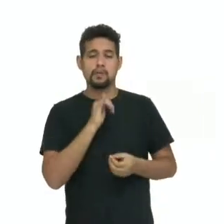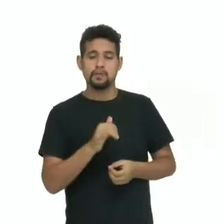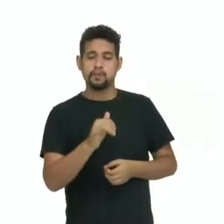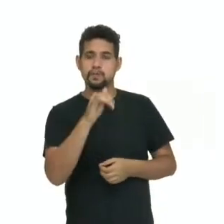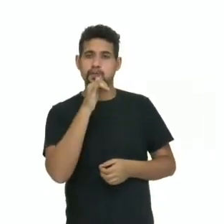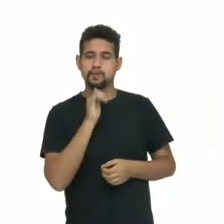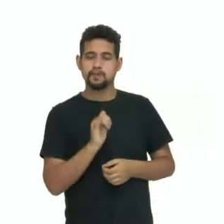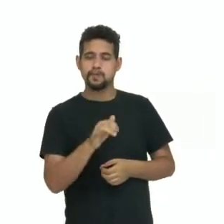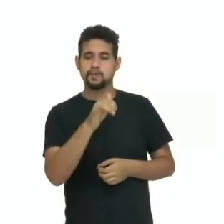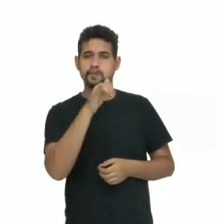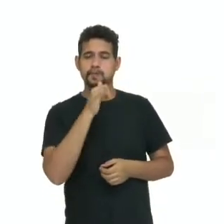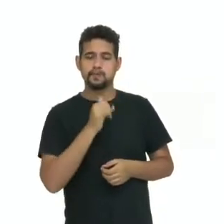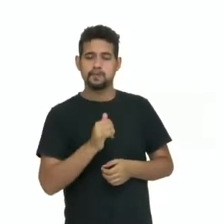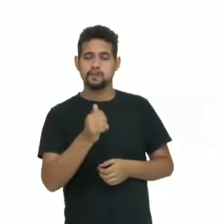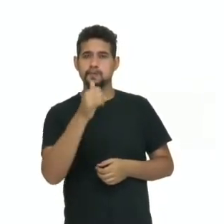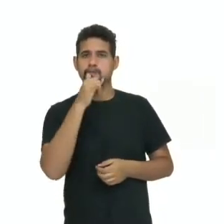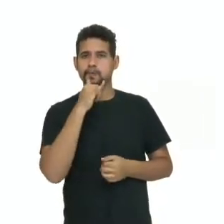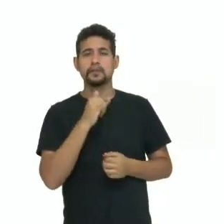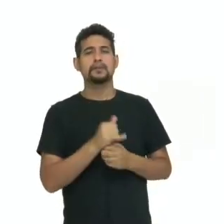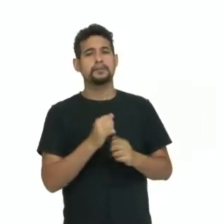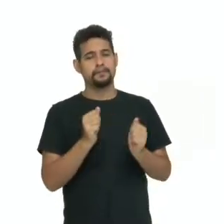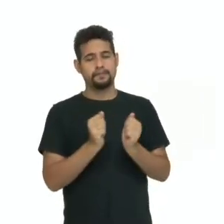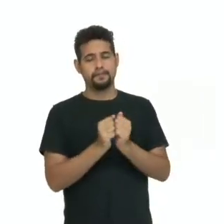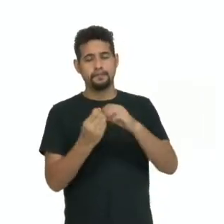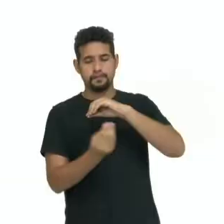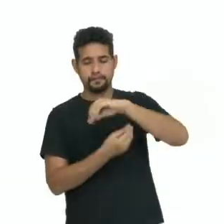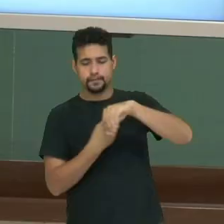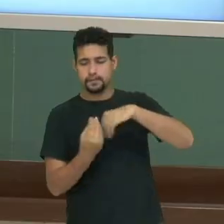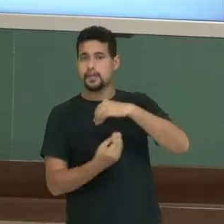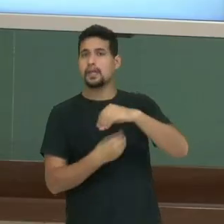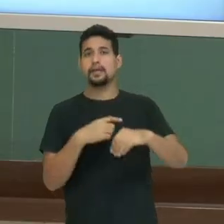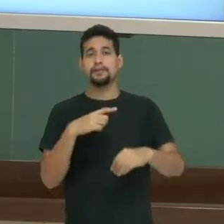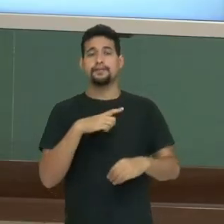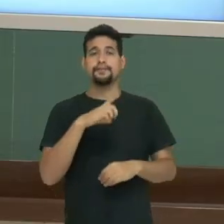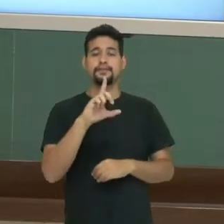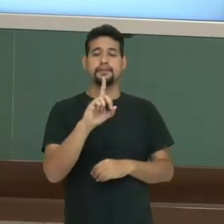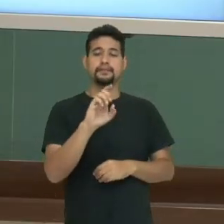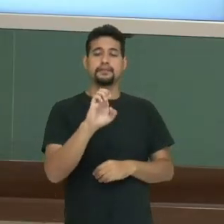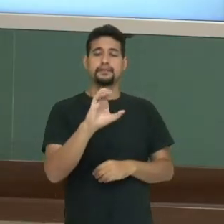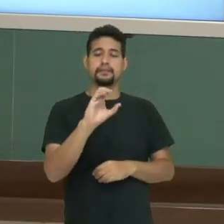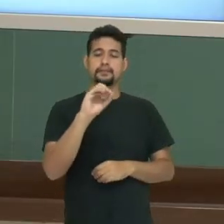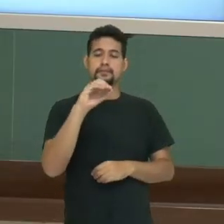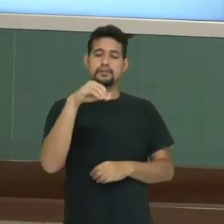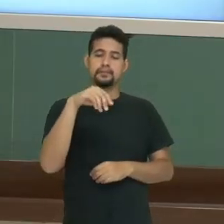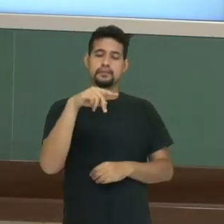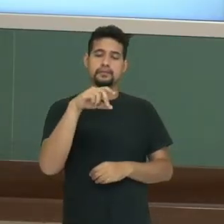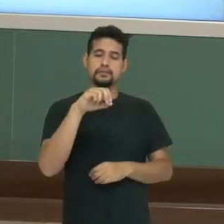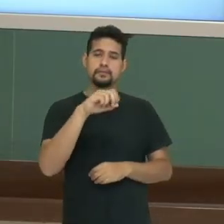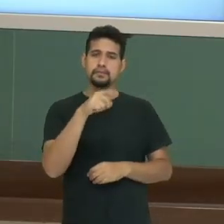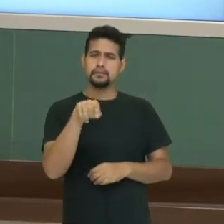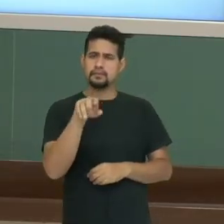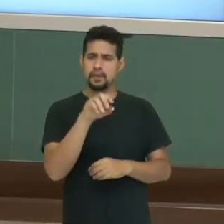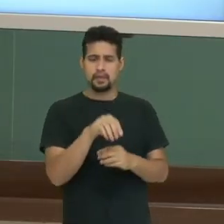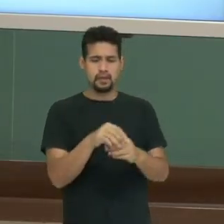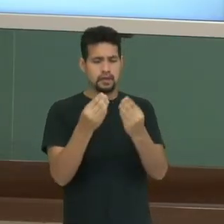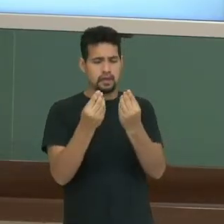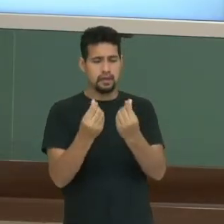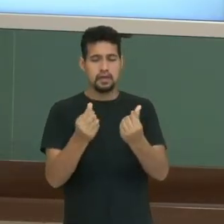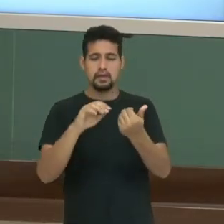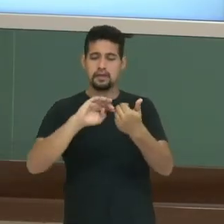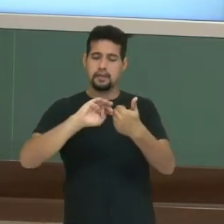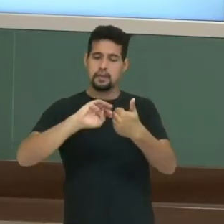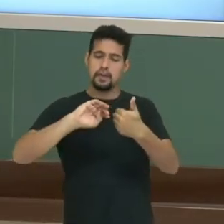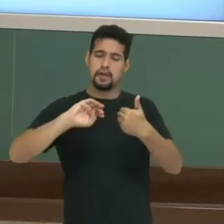elétrica mediante uma reação de oxirredução. Então, eu vou ter a decomposição de uma substância, ou seja, a separação de